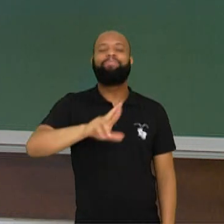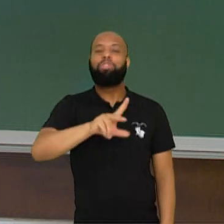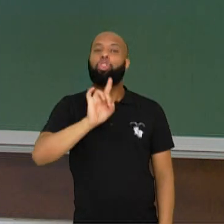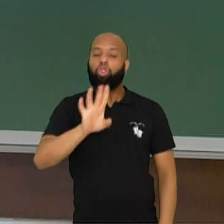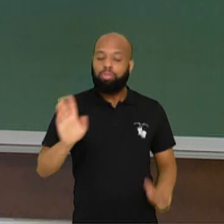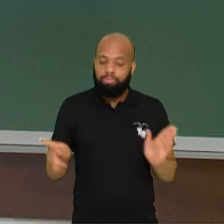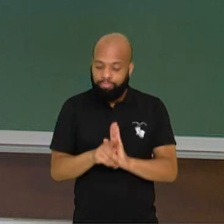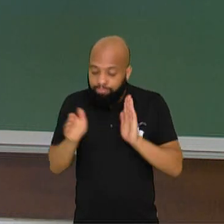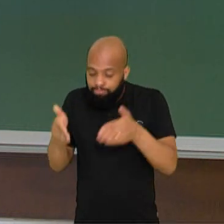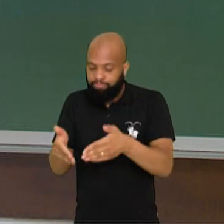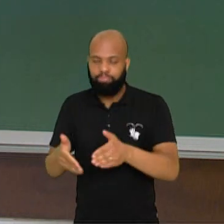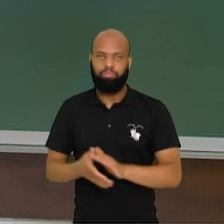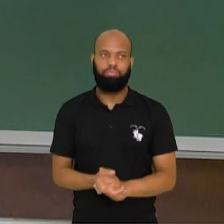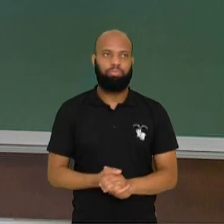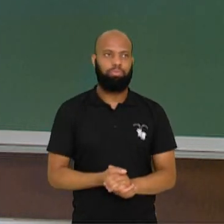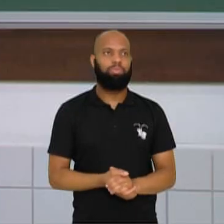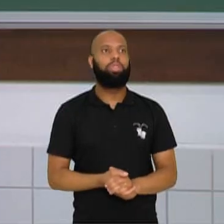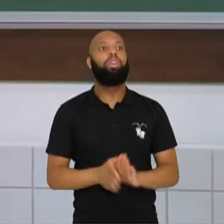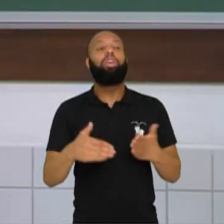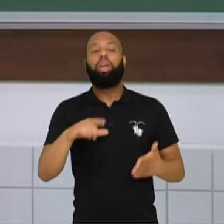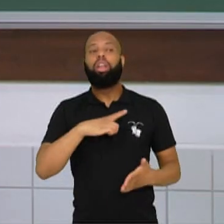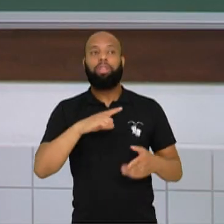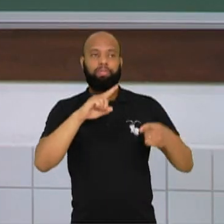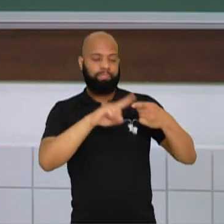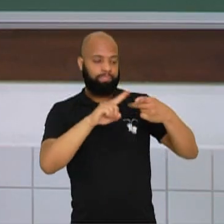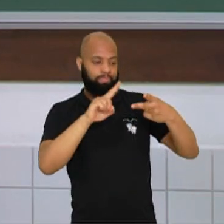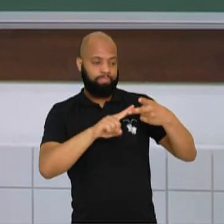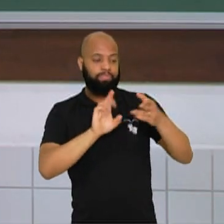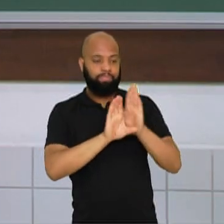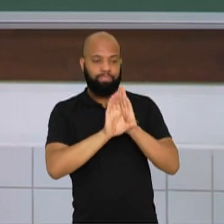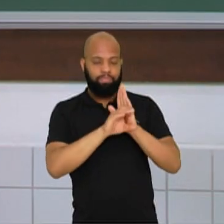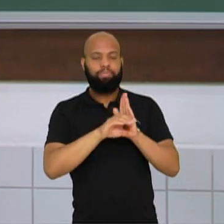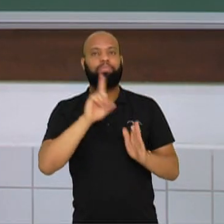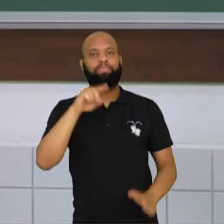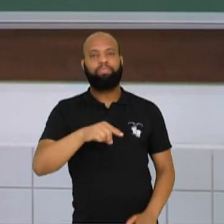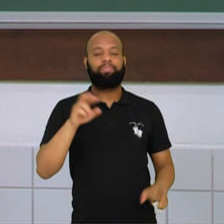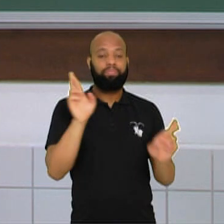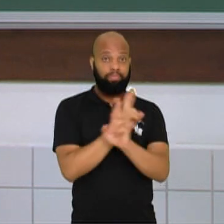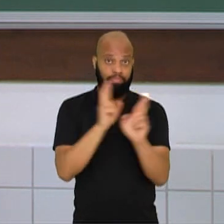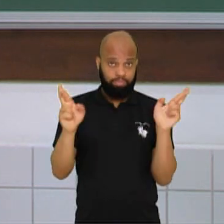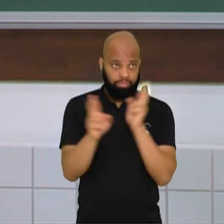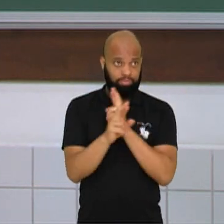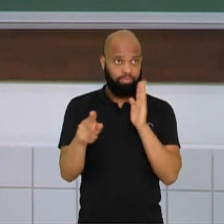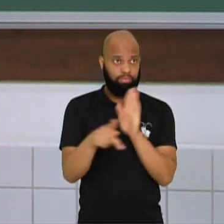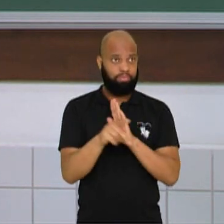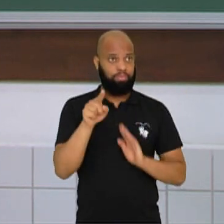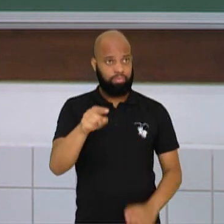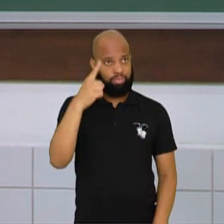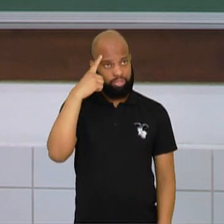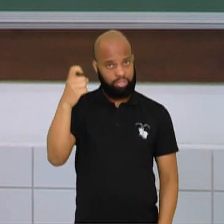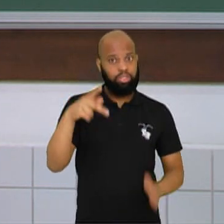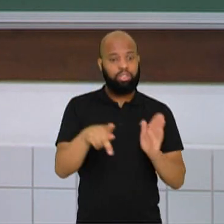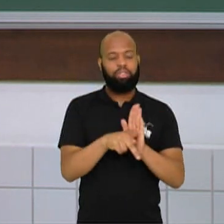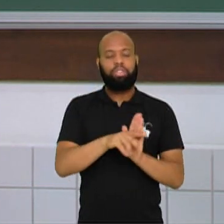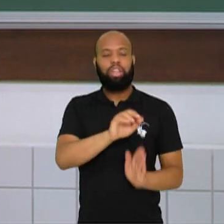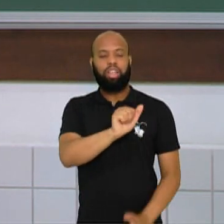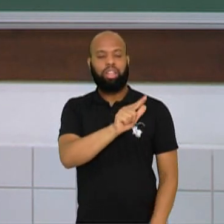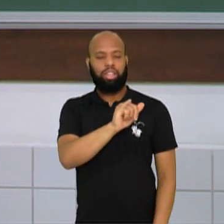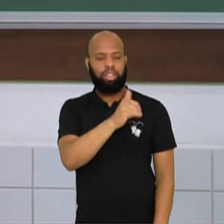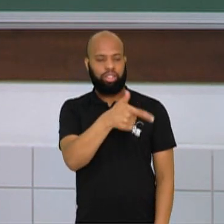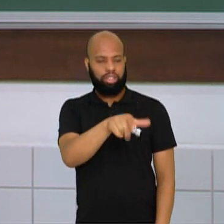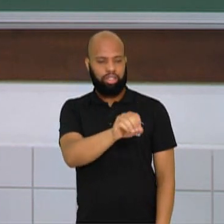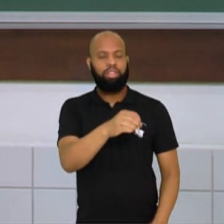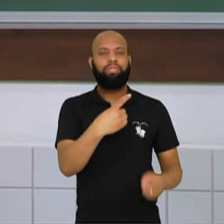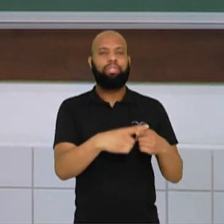produz, ok? Bom, aqui dois conceitos que são relacionados a essa ideia de alienação. Se